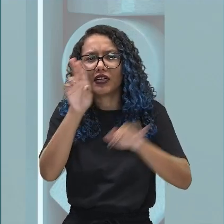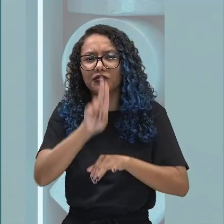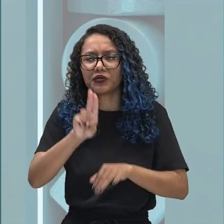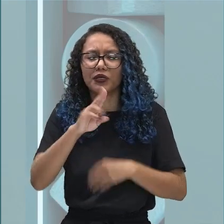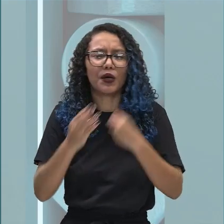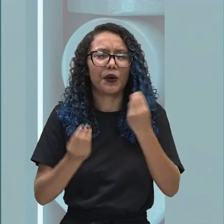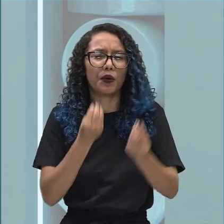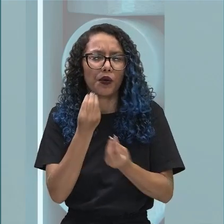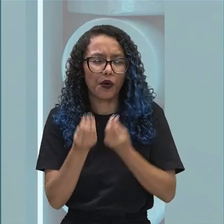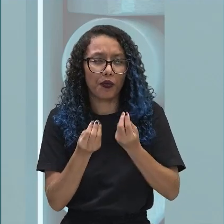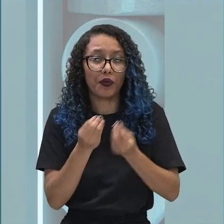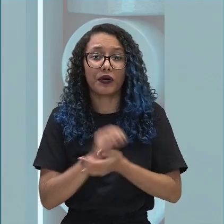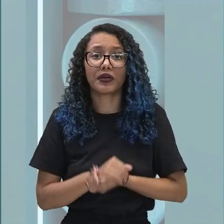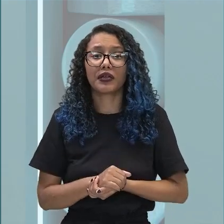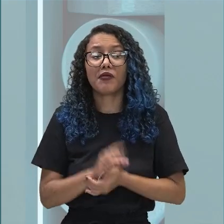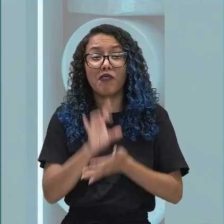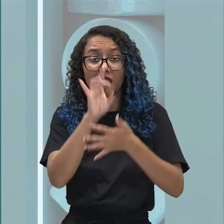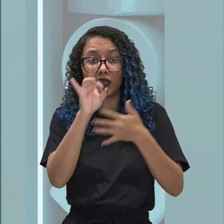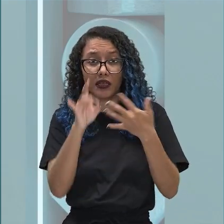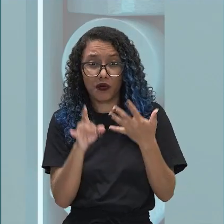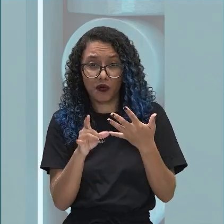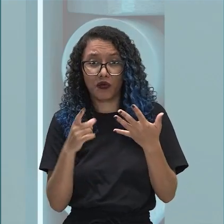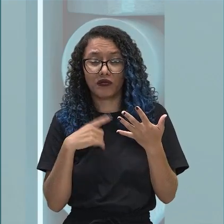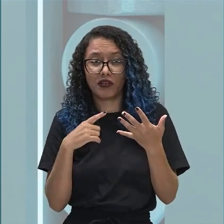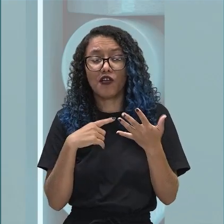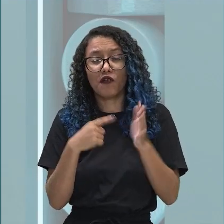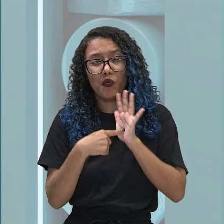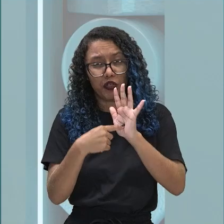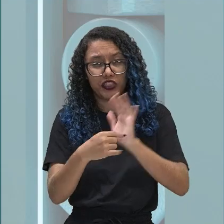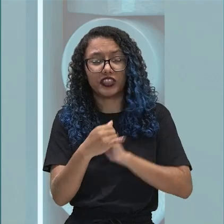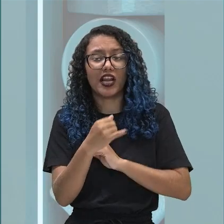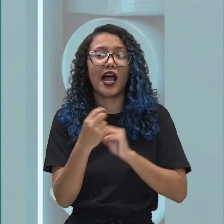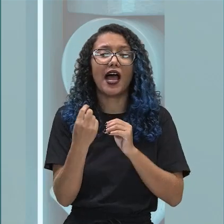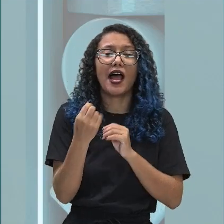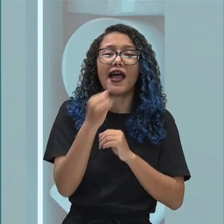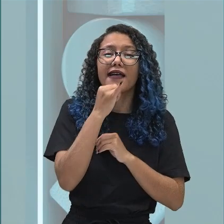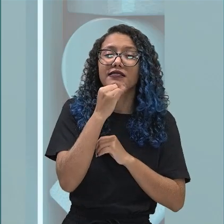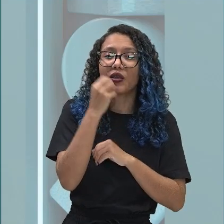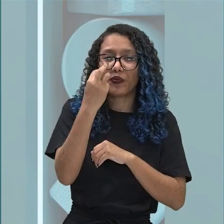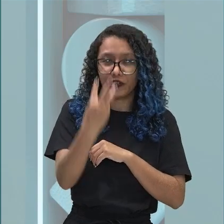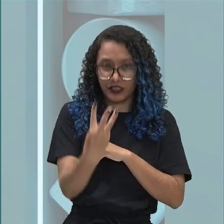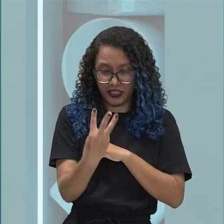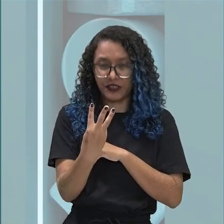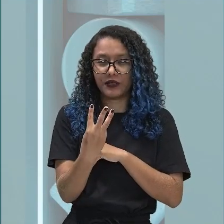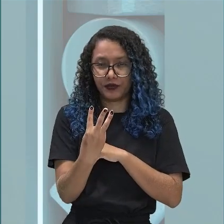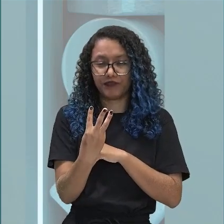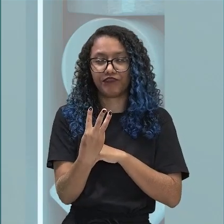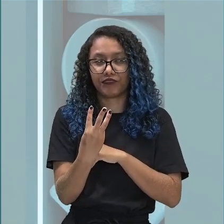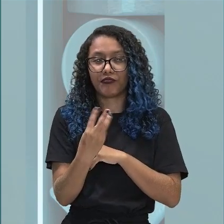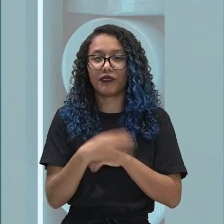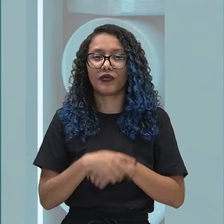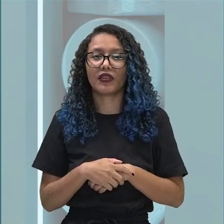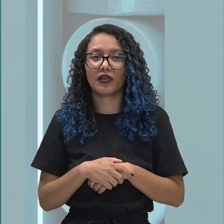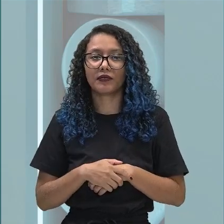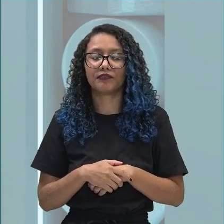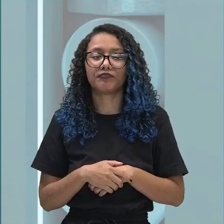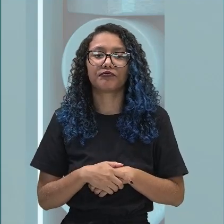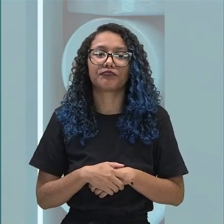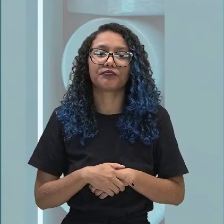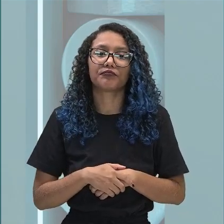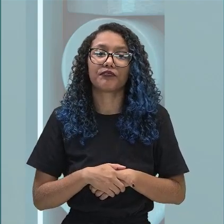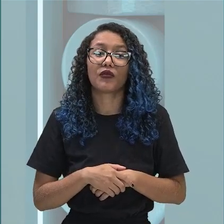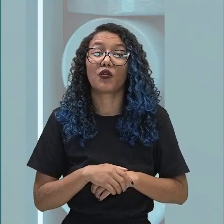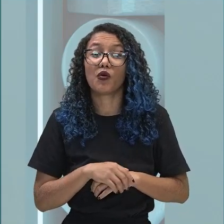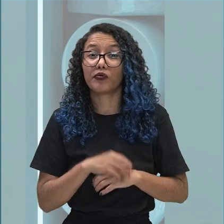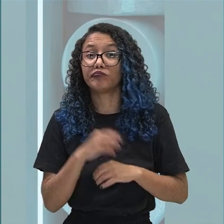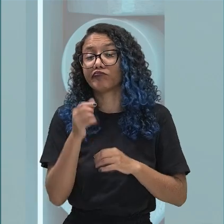para cada um, vamos ter mais ou menos 3 exemplos, tá certo? Utilizando determinado pronome interrogativo,